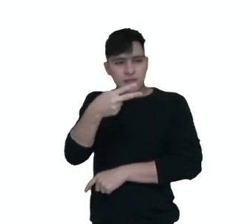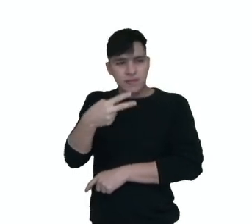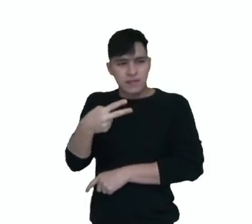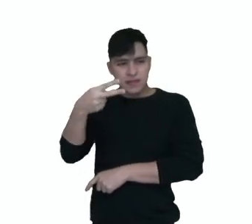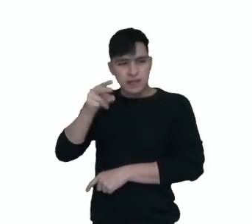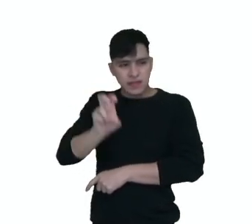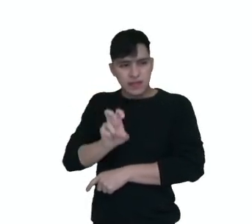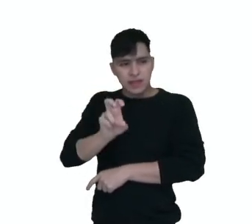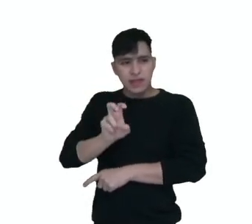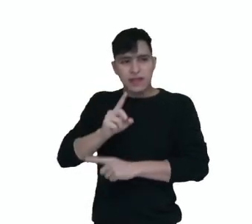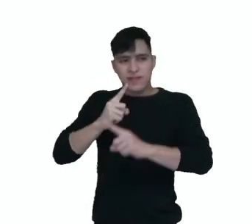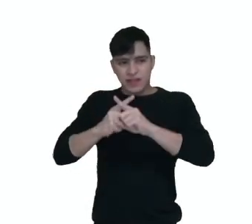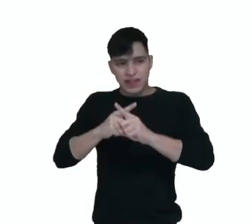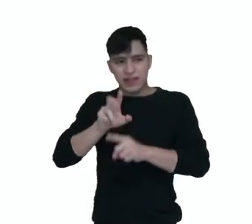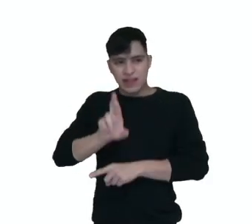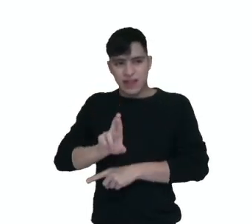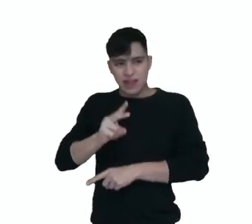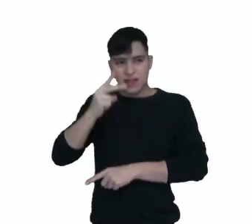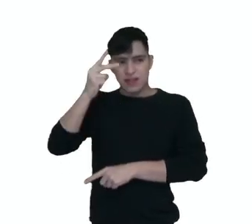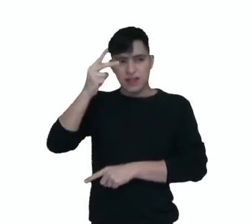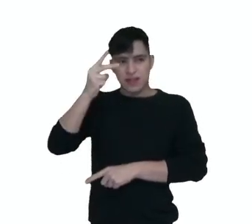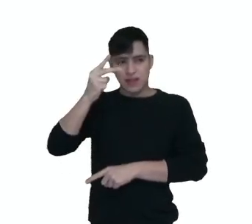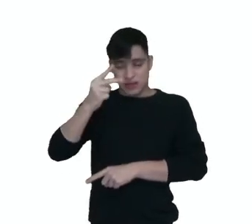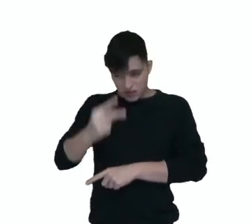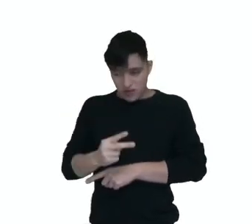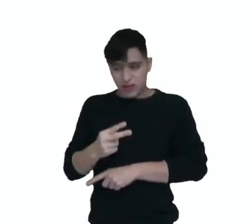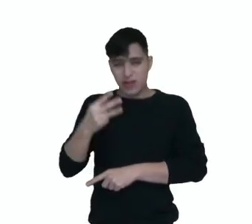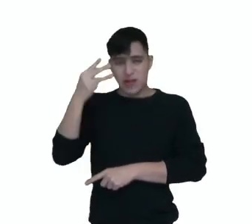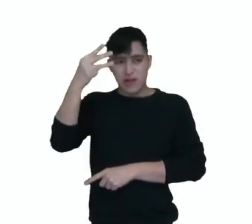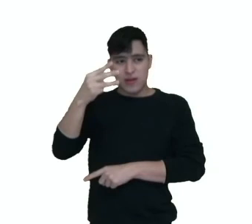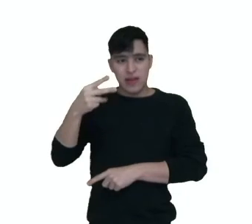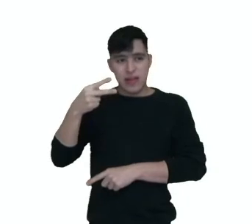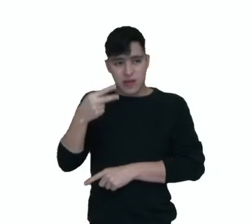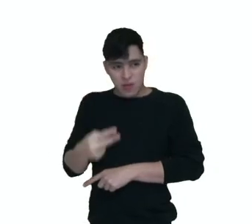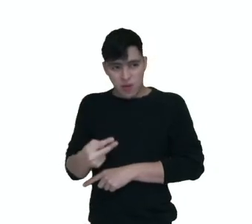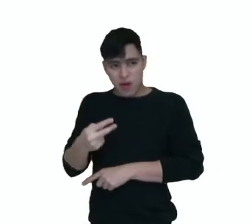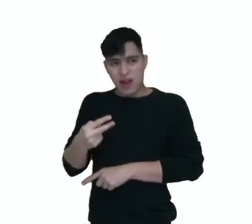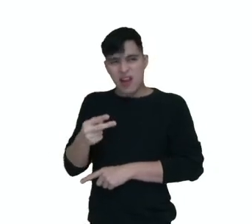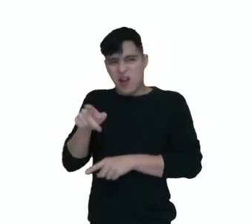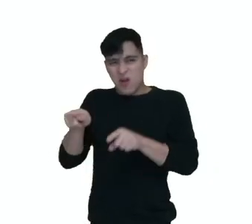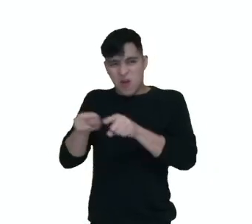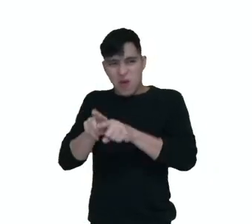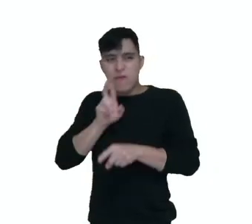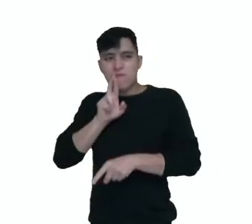133.225 vezes R2 ao cubo é igual a